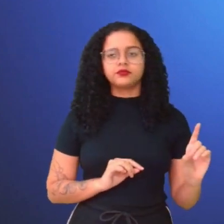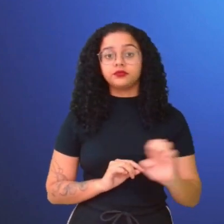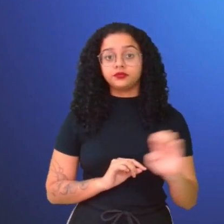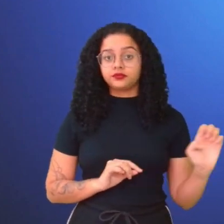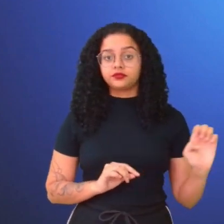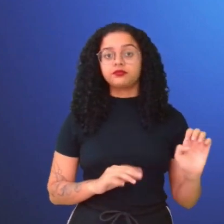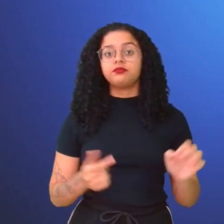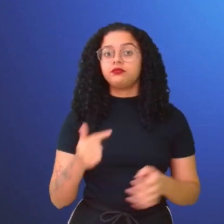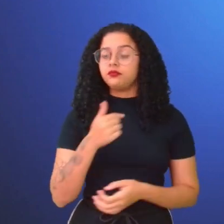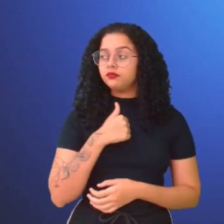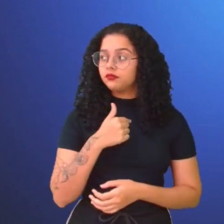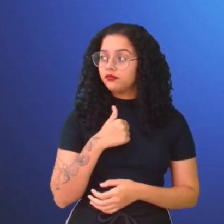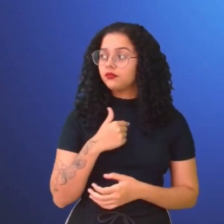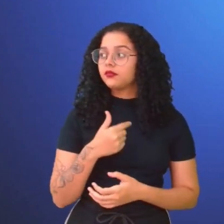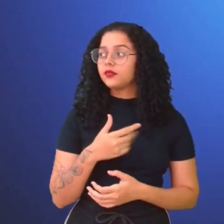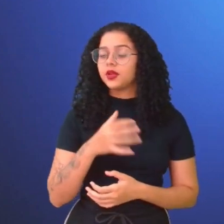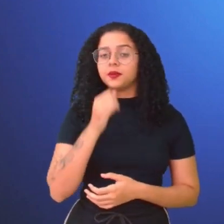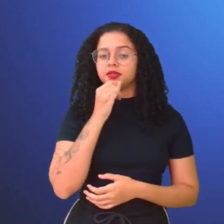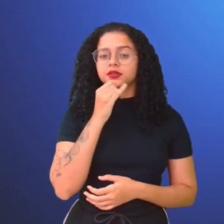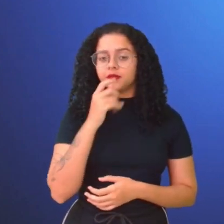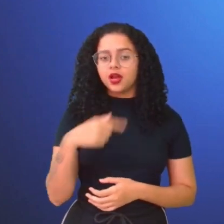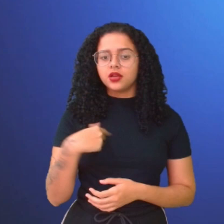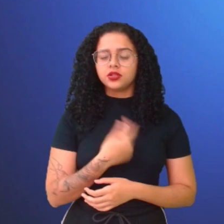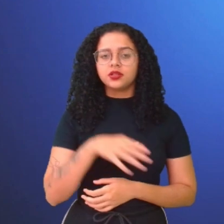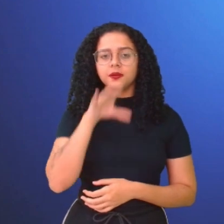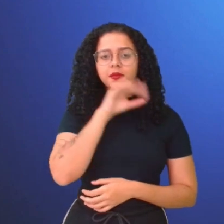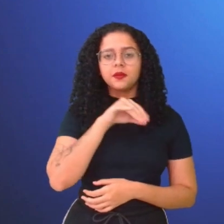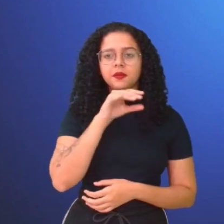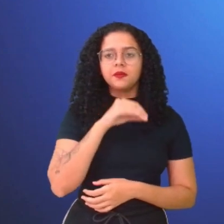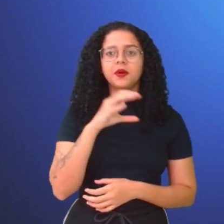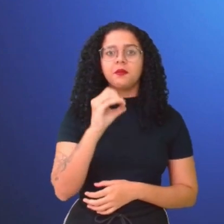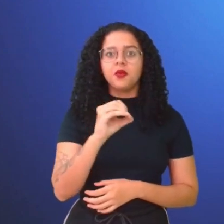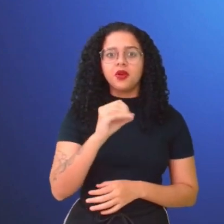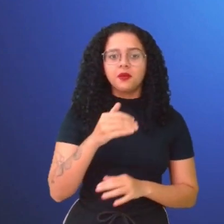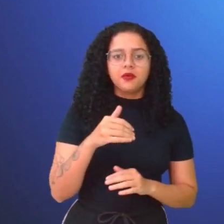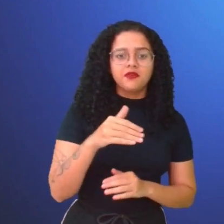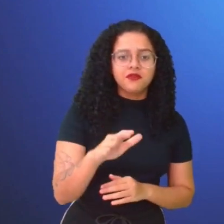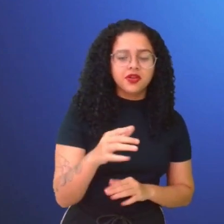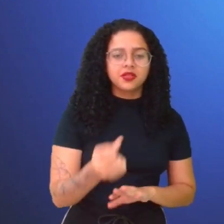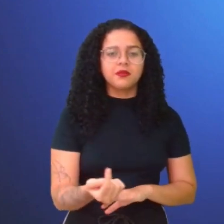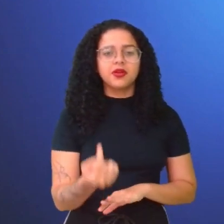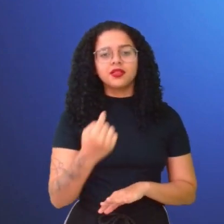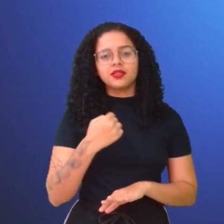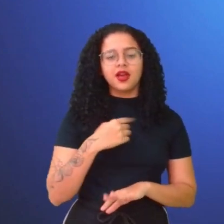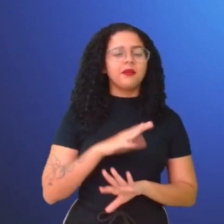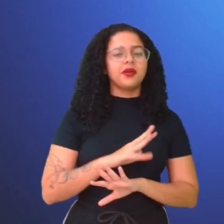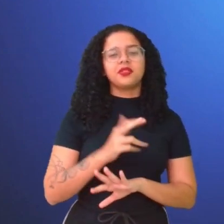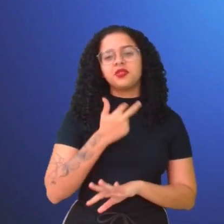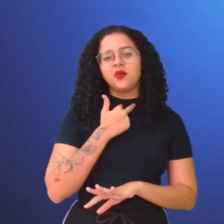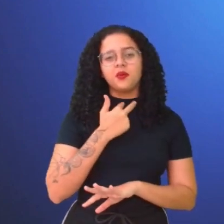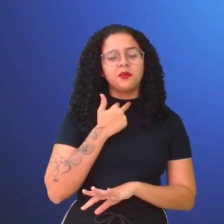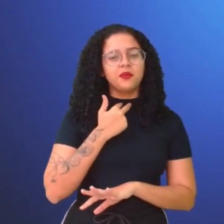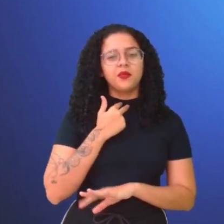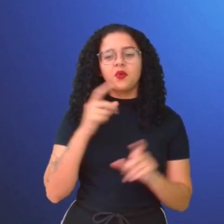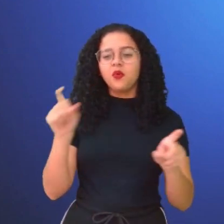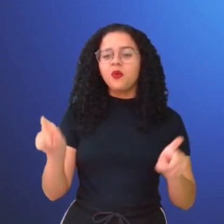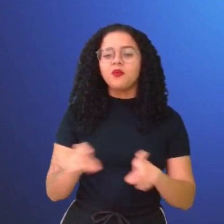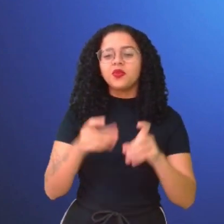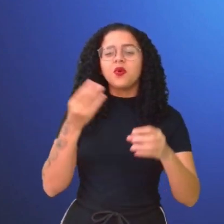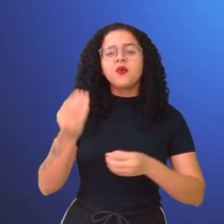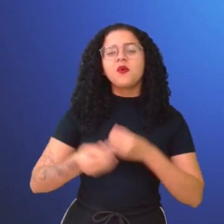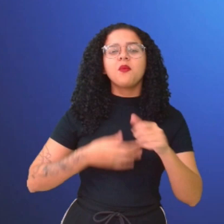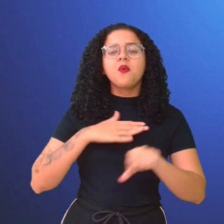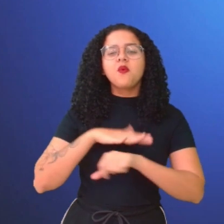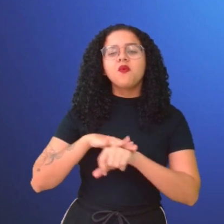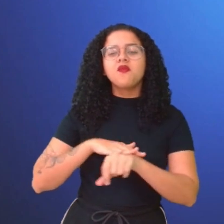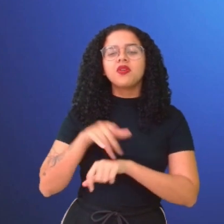gente diria bolinha para frente, bolinha para trás, mas não é possível, não é? Para um computador, como é que a gente conversa?